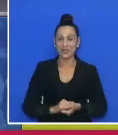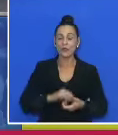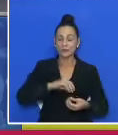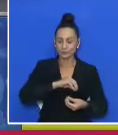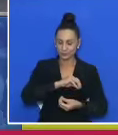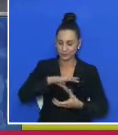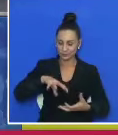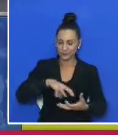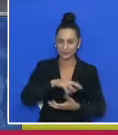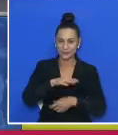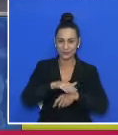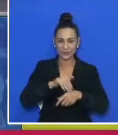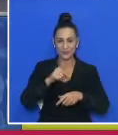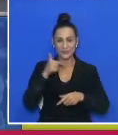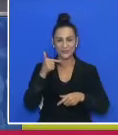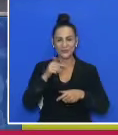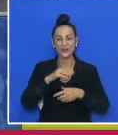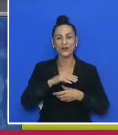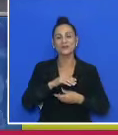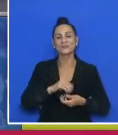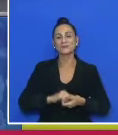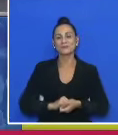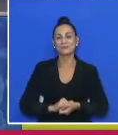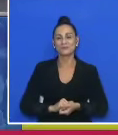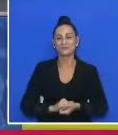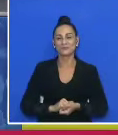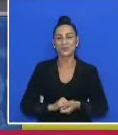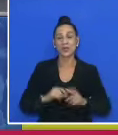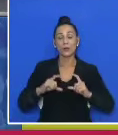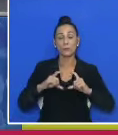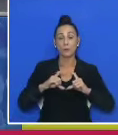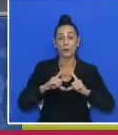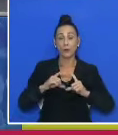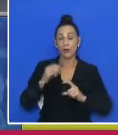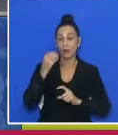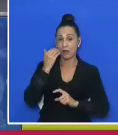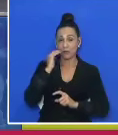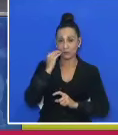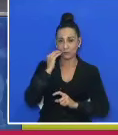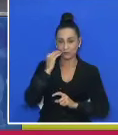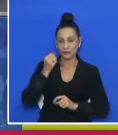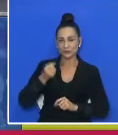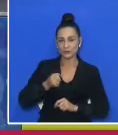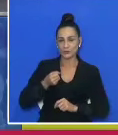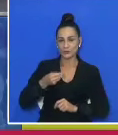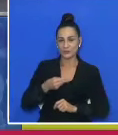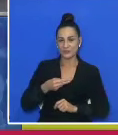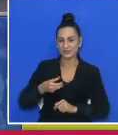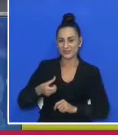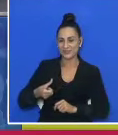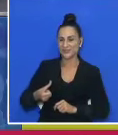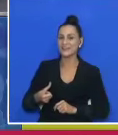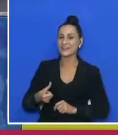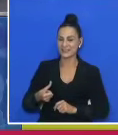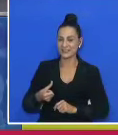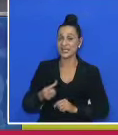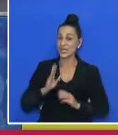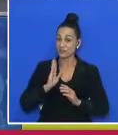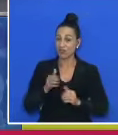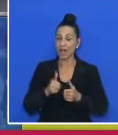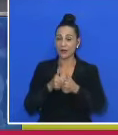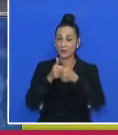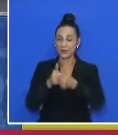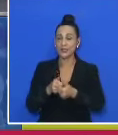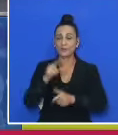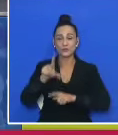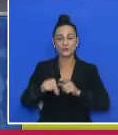O globo girando, você chamando, a sorte chegando. Bola rosa, número 26. Rosa, 26. Já acompanhamos